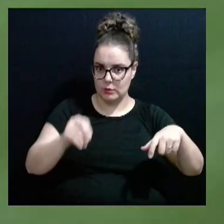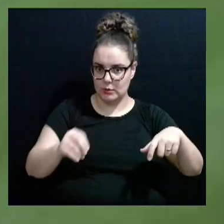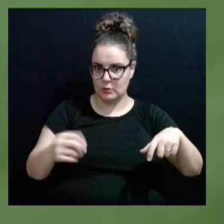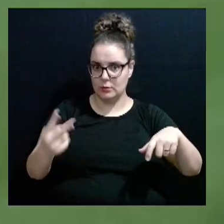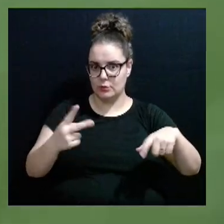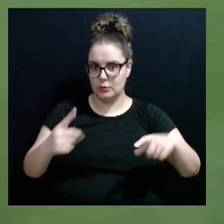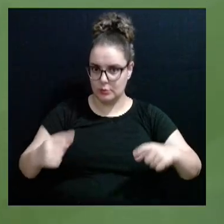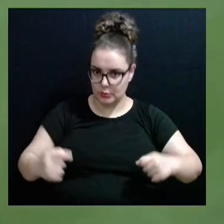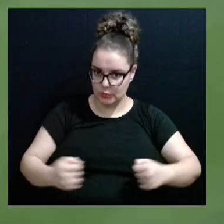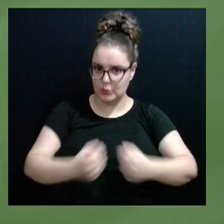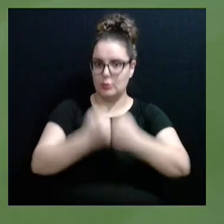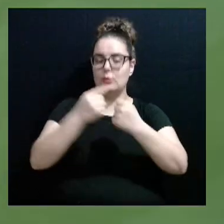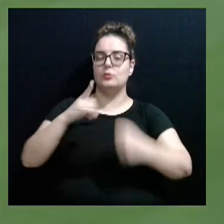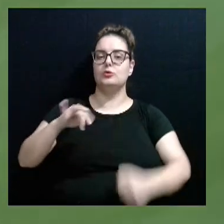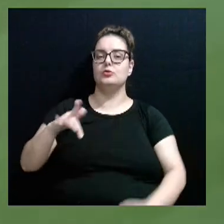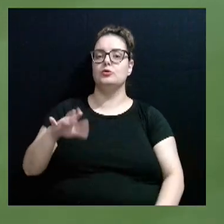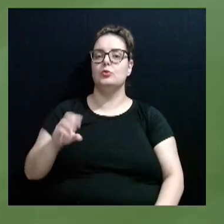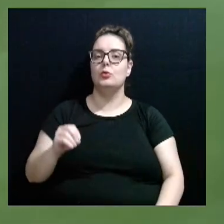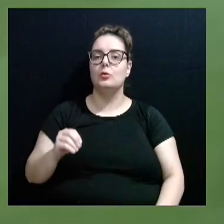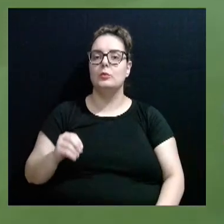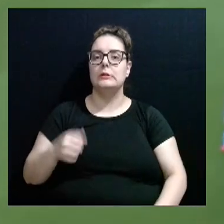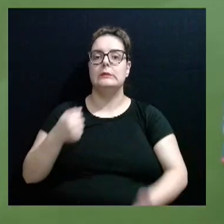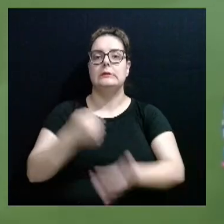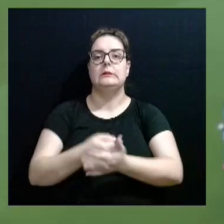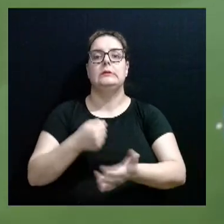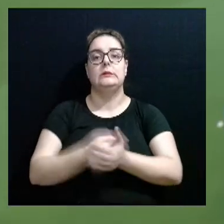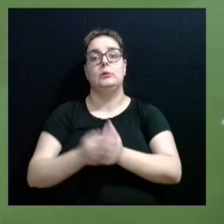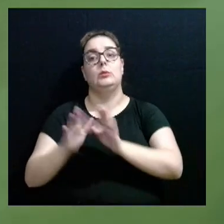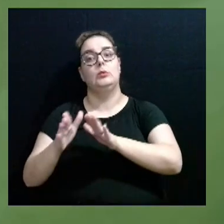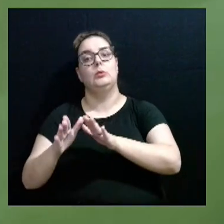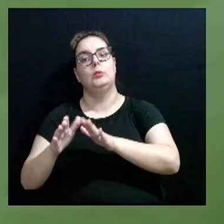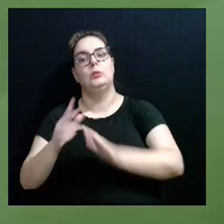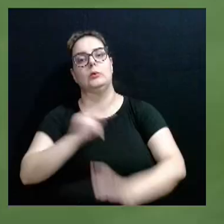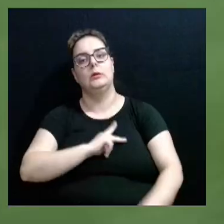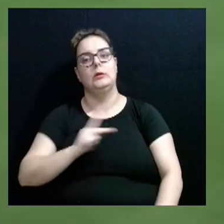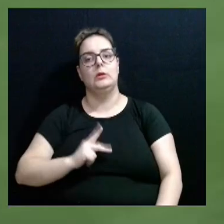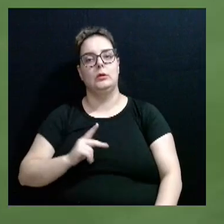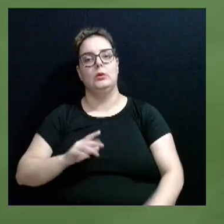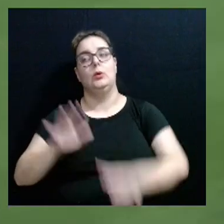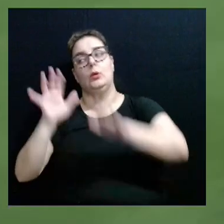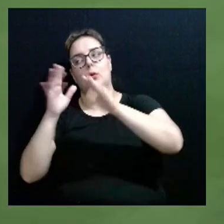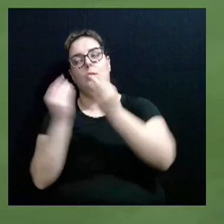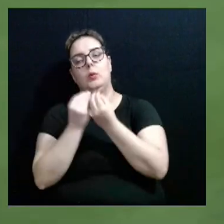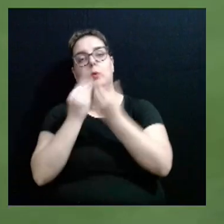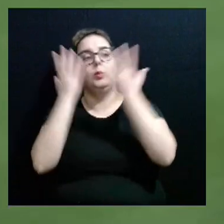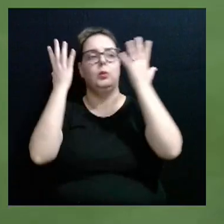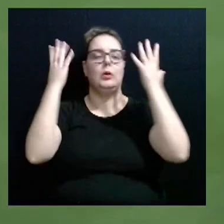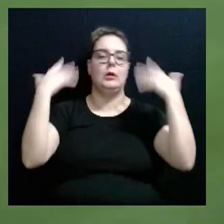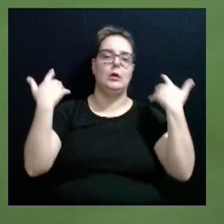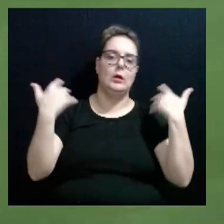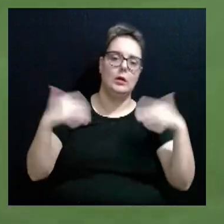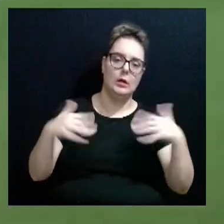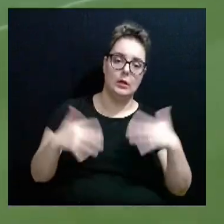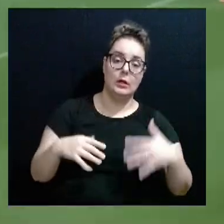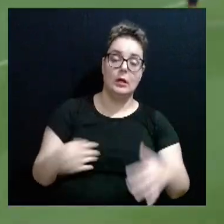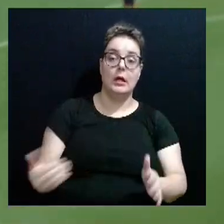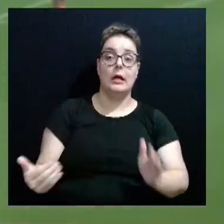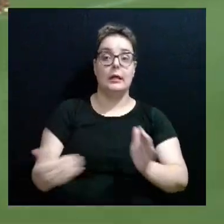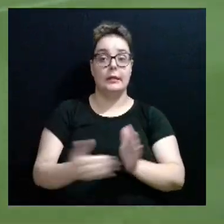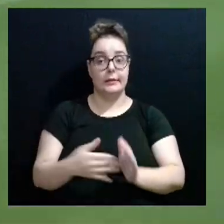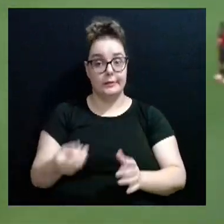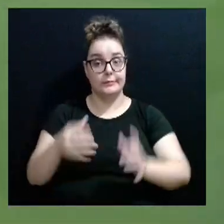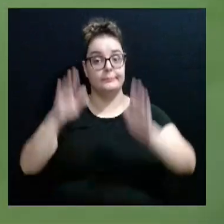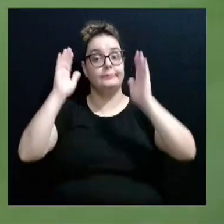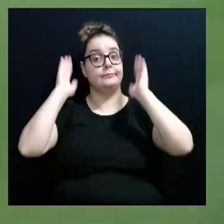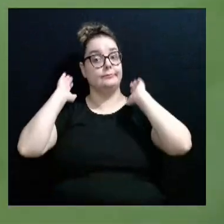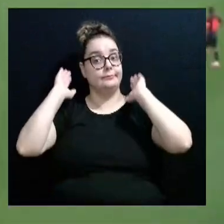Silva, obrigou o goleiro pontepretano a fazer o milagre. Até que em nova cobrança de escanteio,